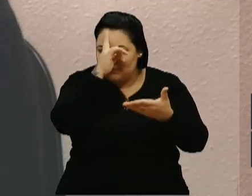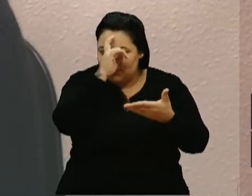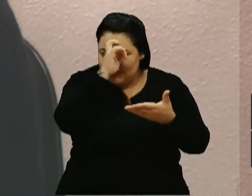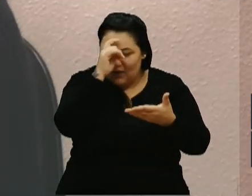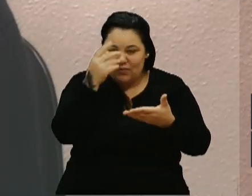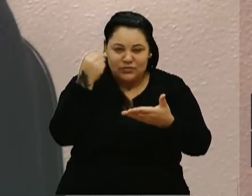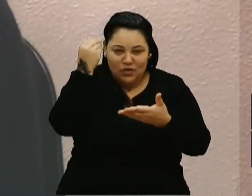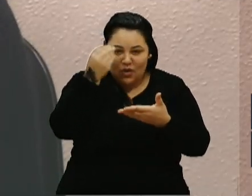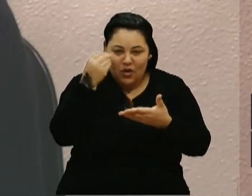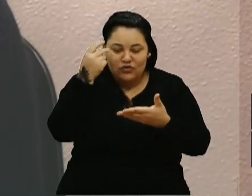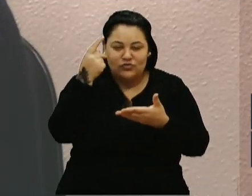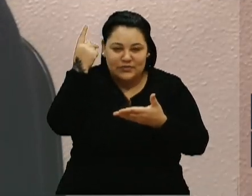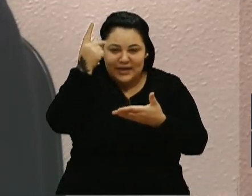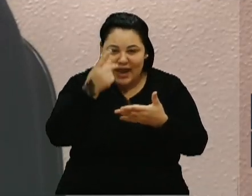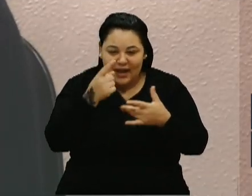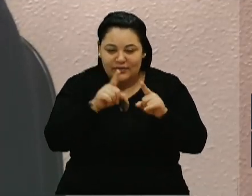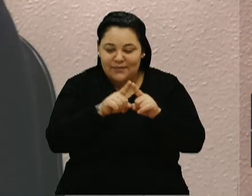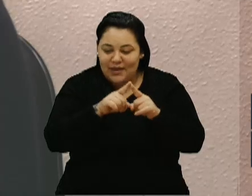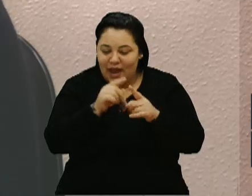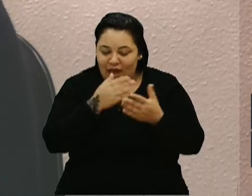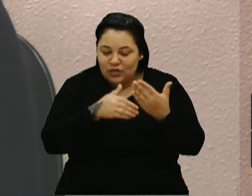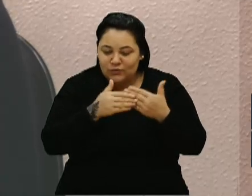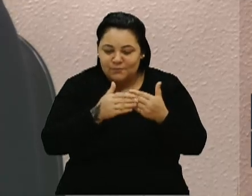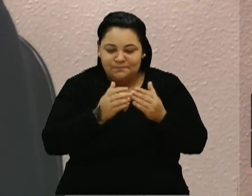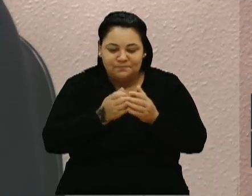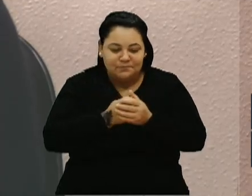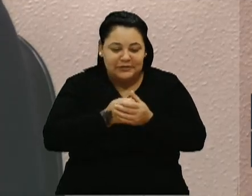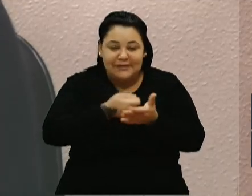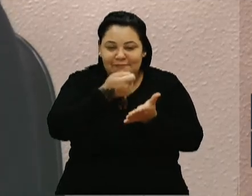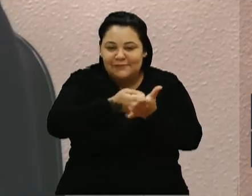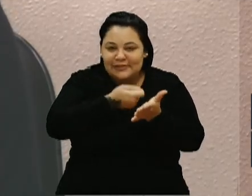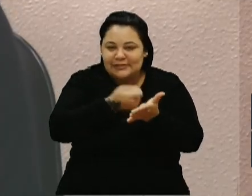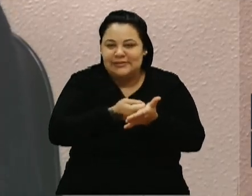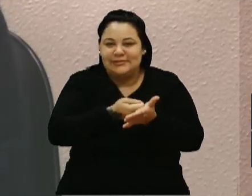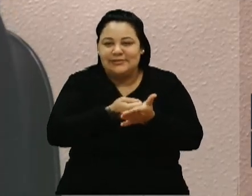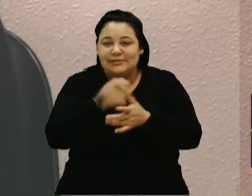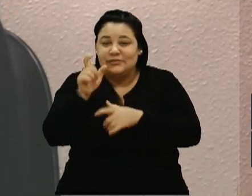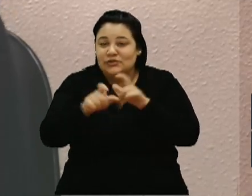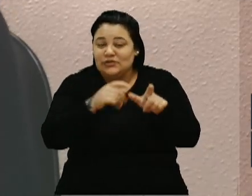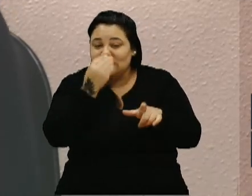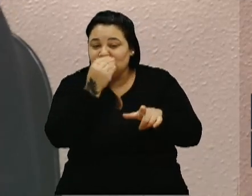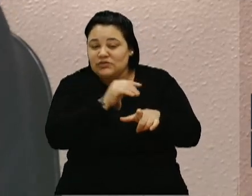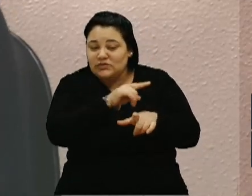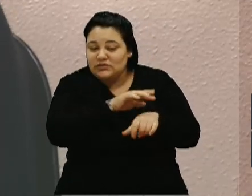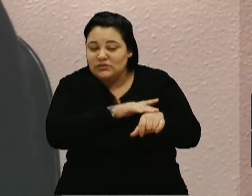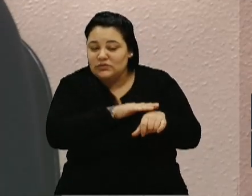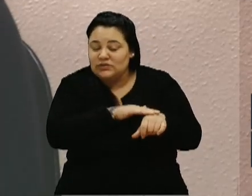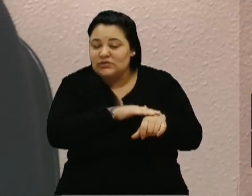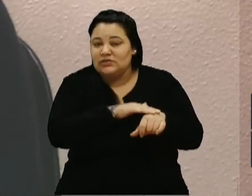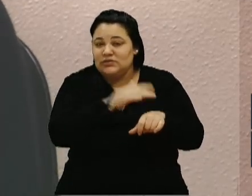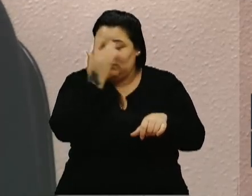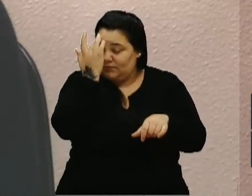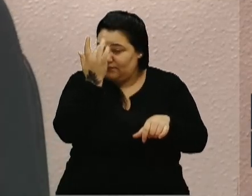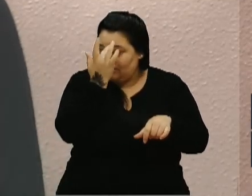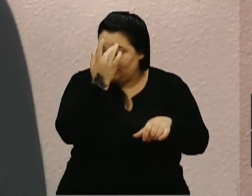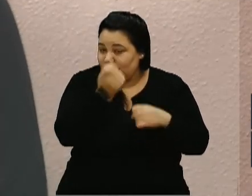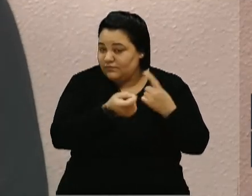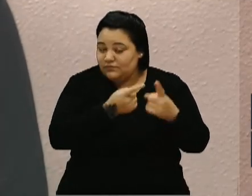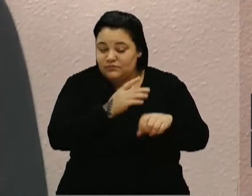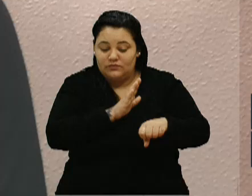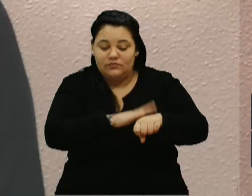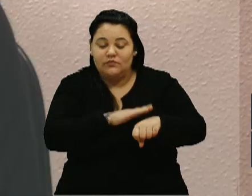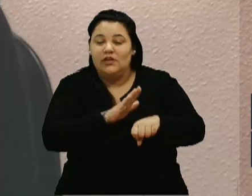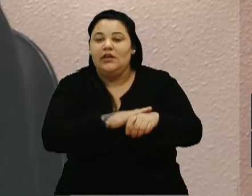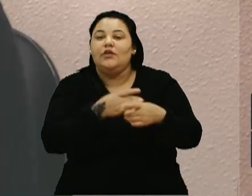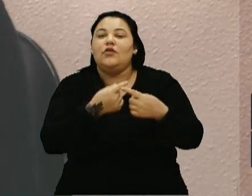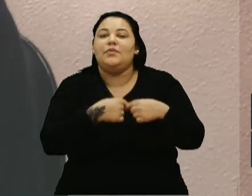todo tipo de não olhar para essa doença, de, em alguns momentos, até ter um